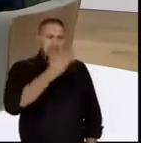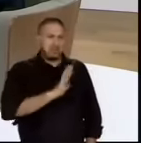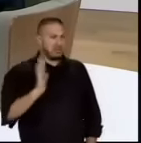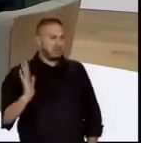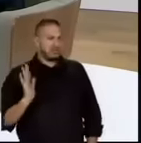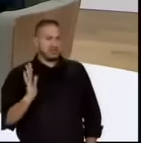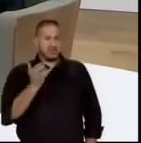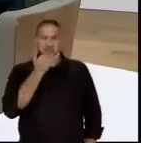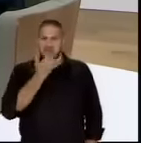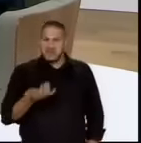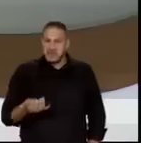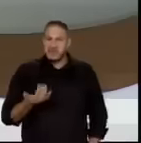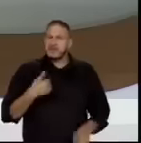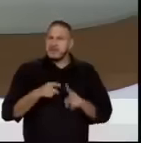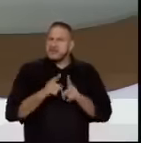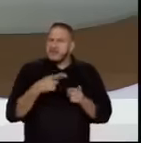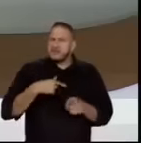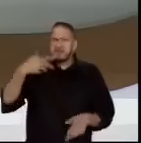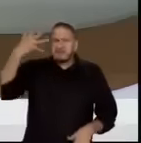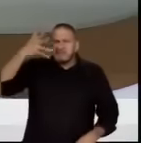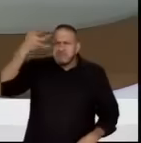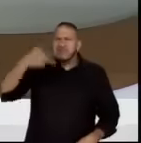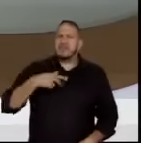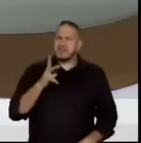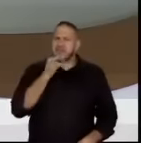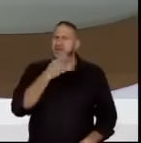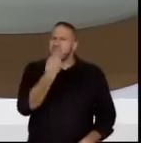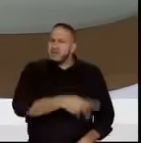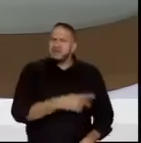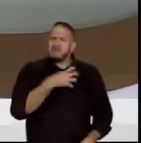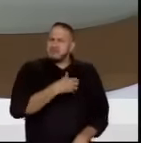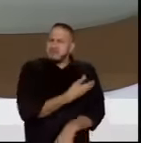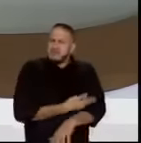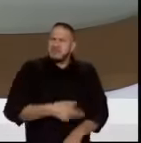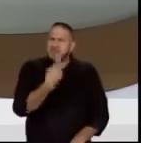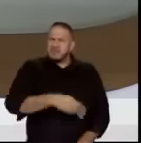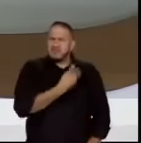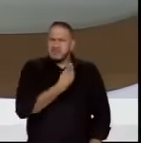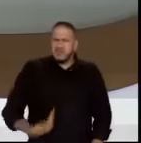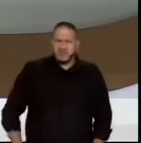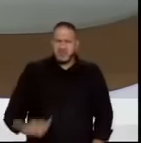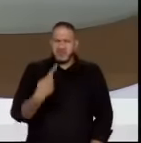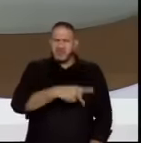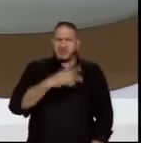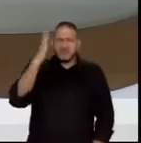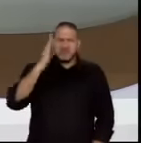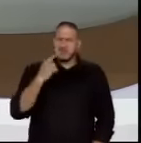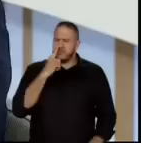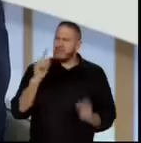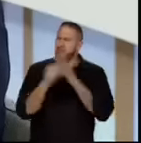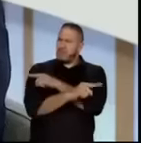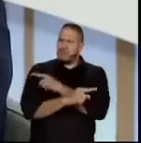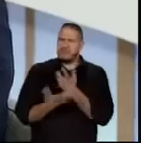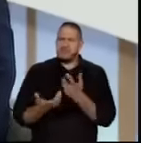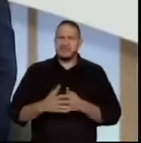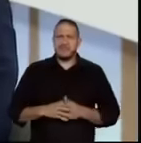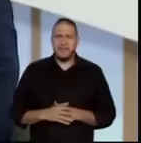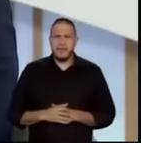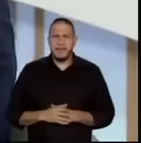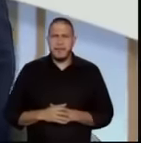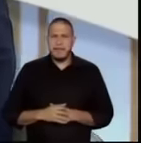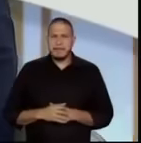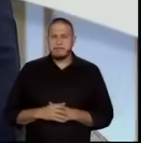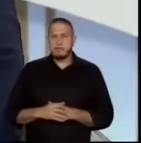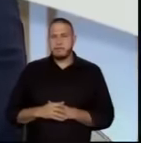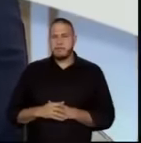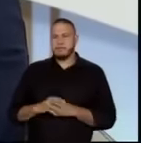é um discurso recorrente do governo, por isso eu digo, os sinais são claudicantes. Veja bem, não